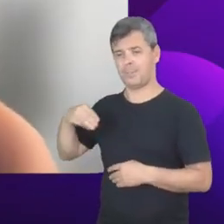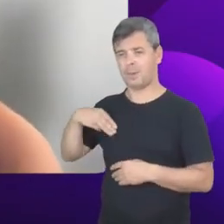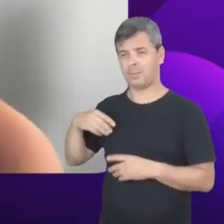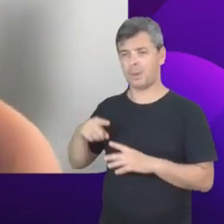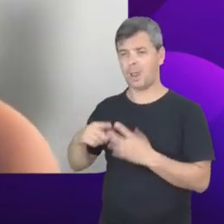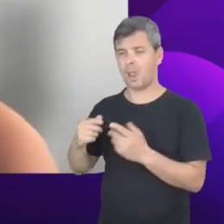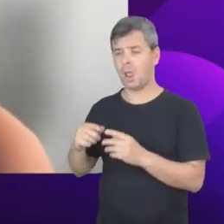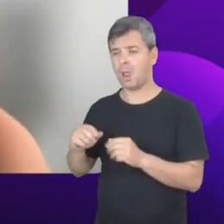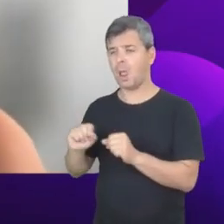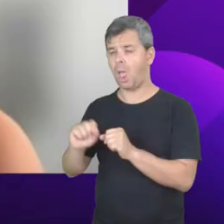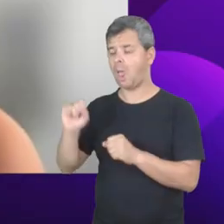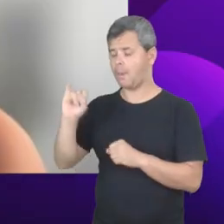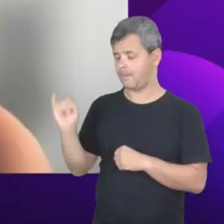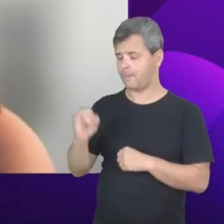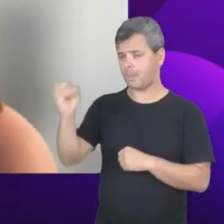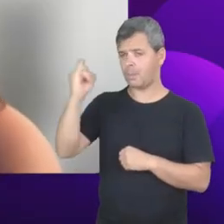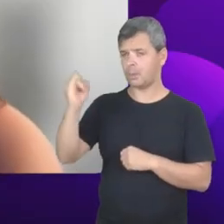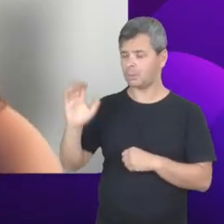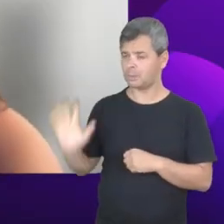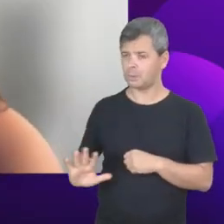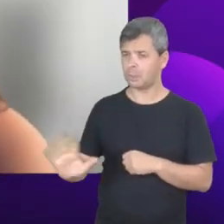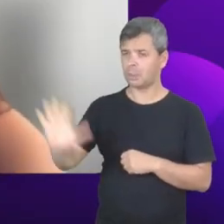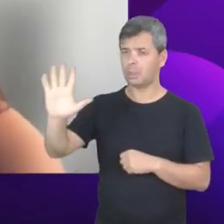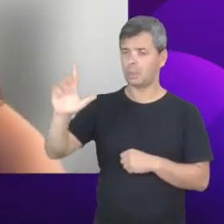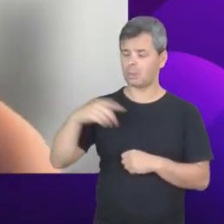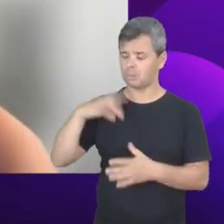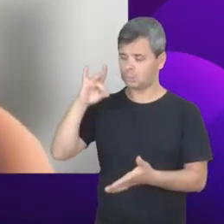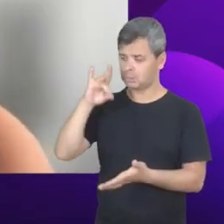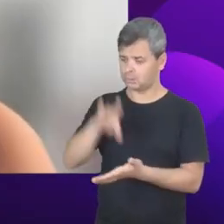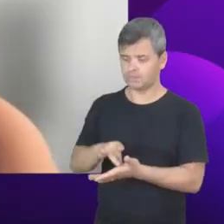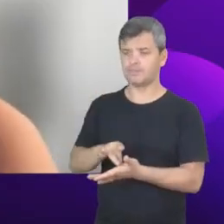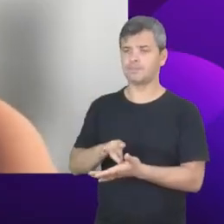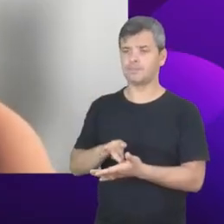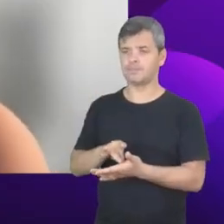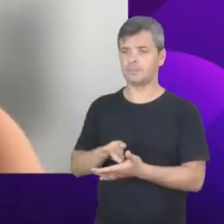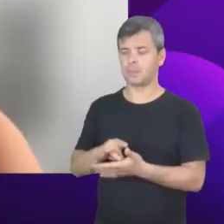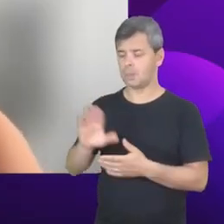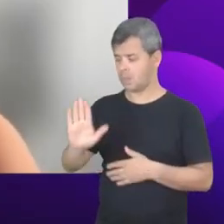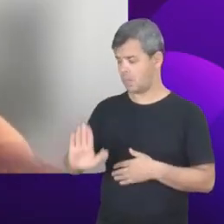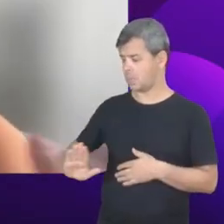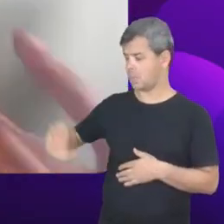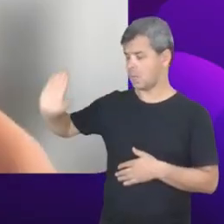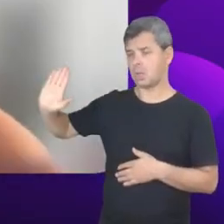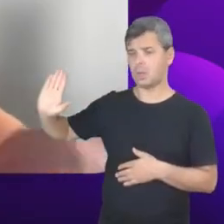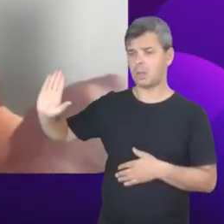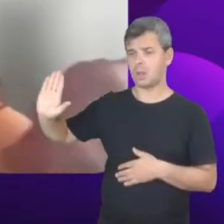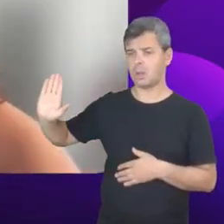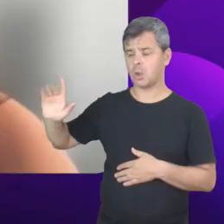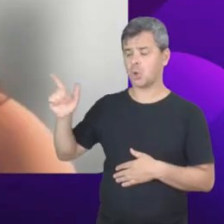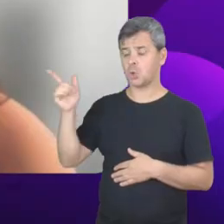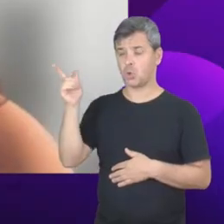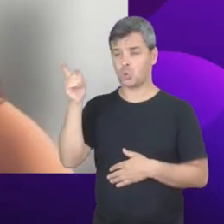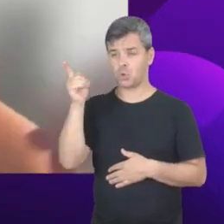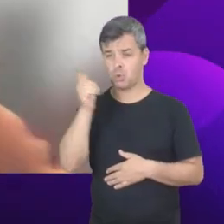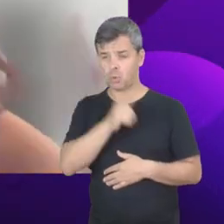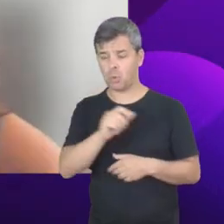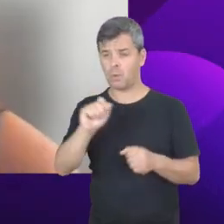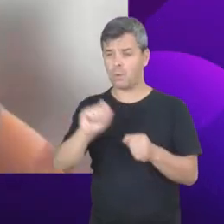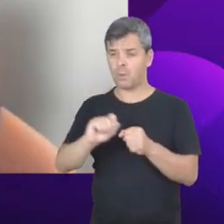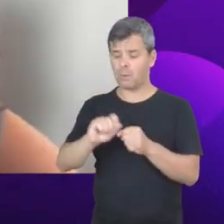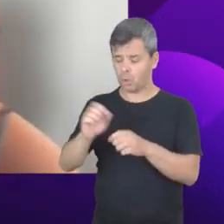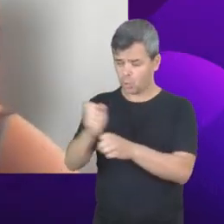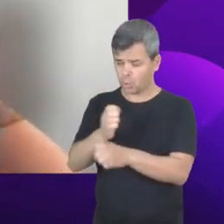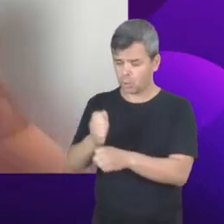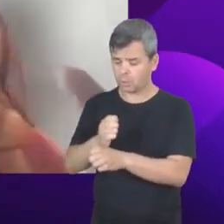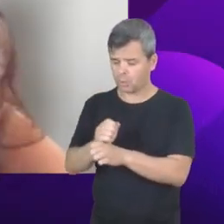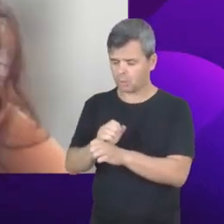é muito importante e muito caro. E tenho certeza que as candidatas conseguem construir